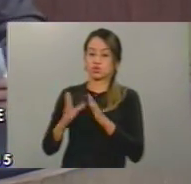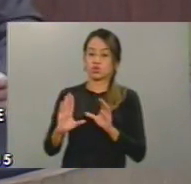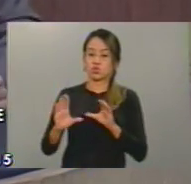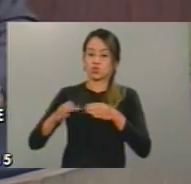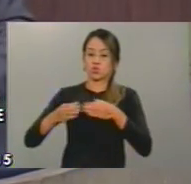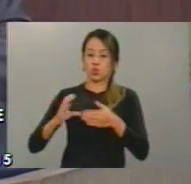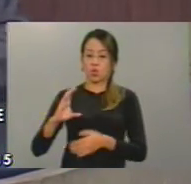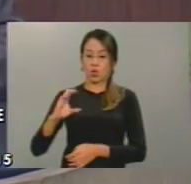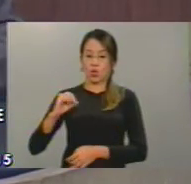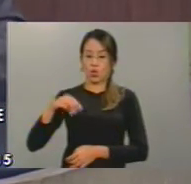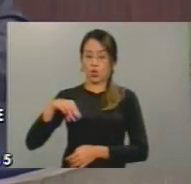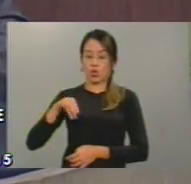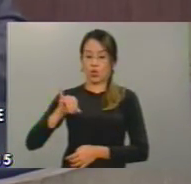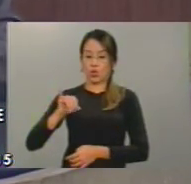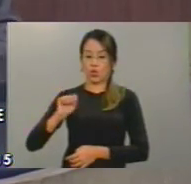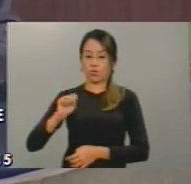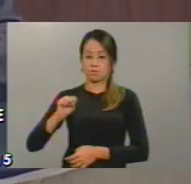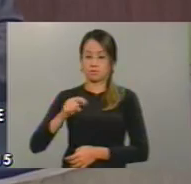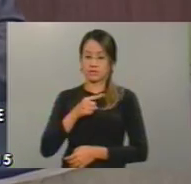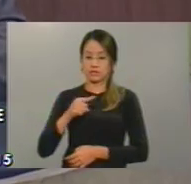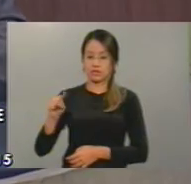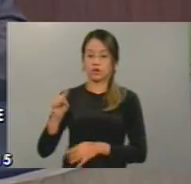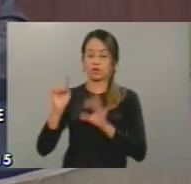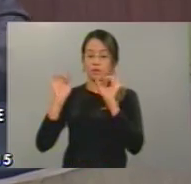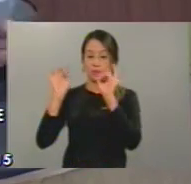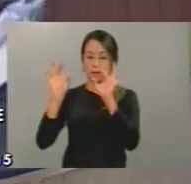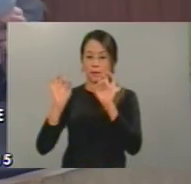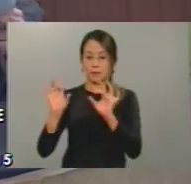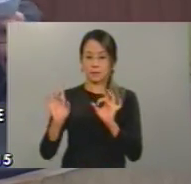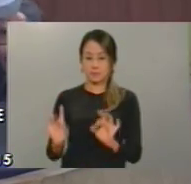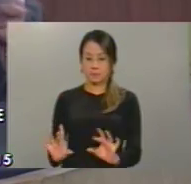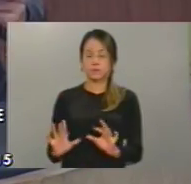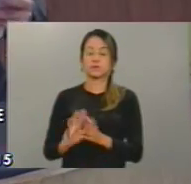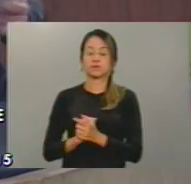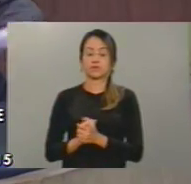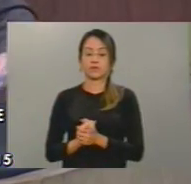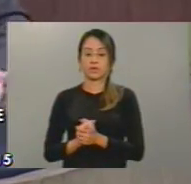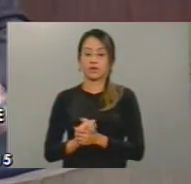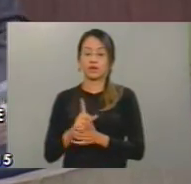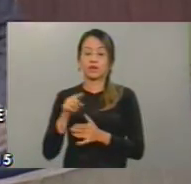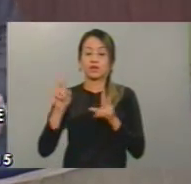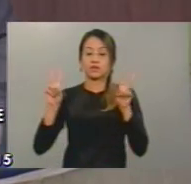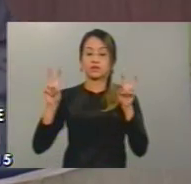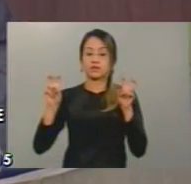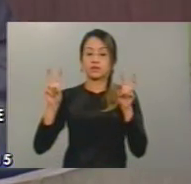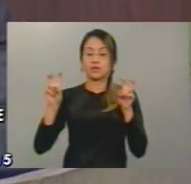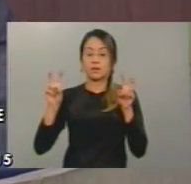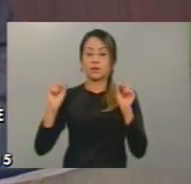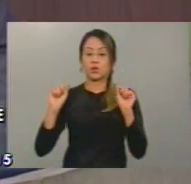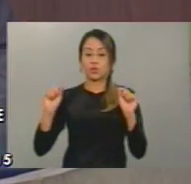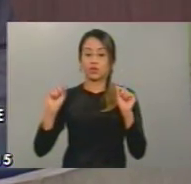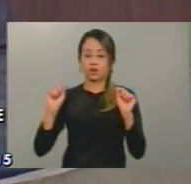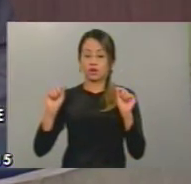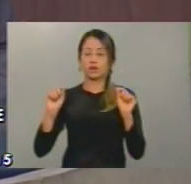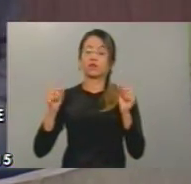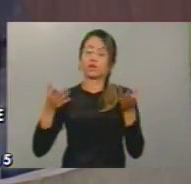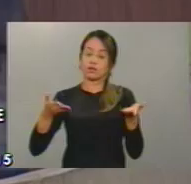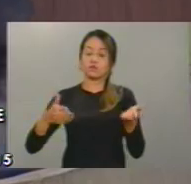termos regimentais, nos termos do artigo 49, exatamente para que a Assembleia desse uma